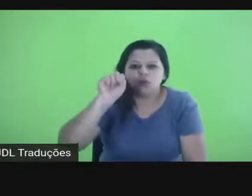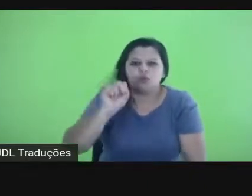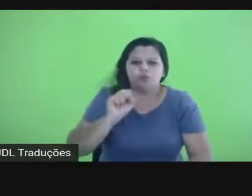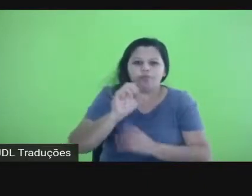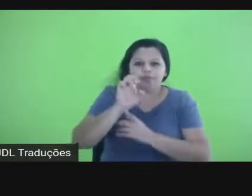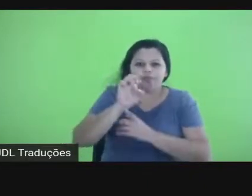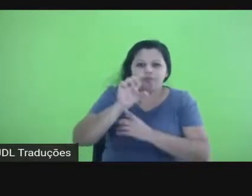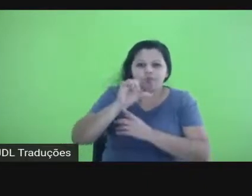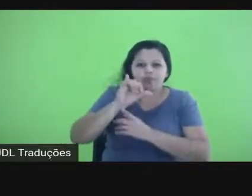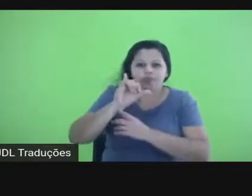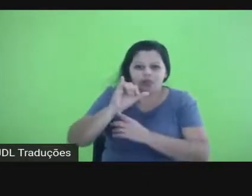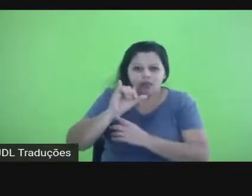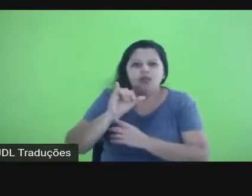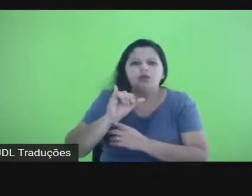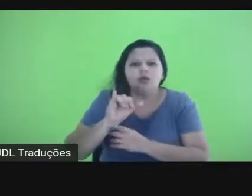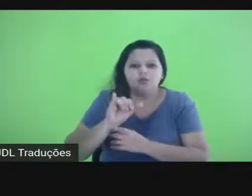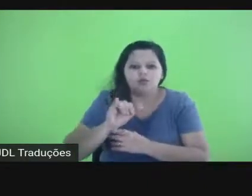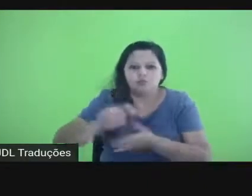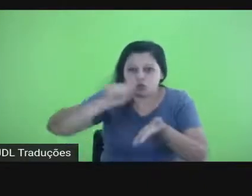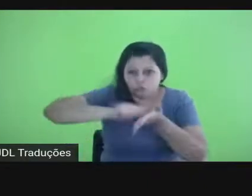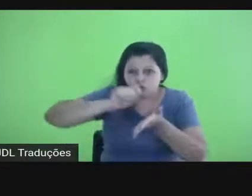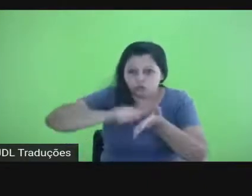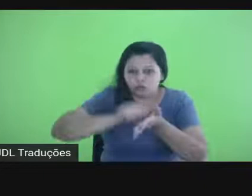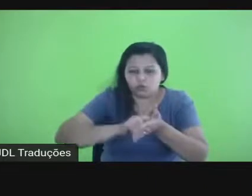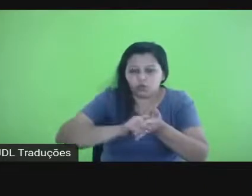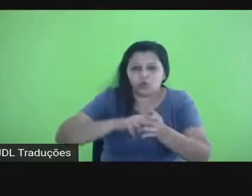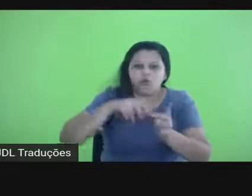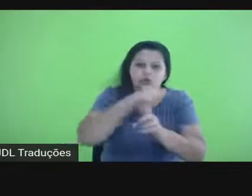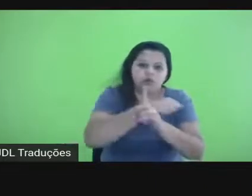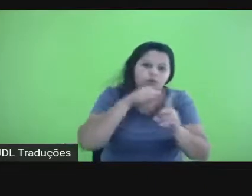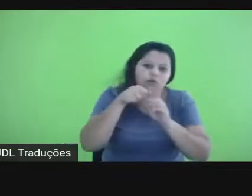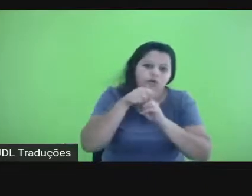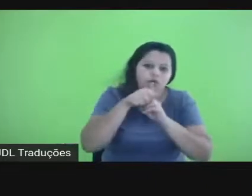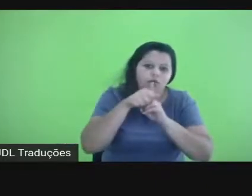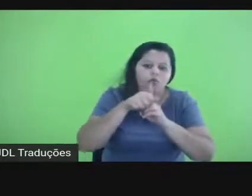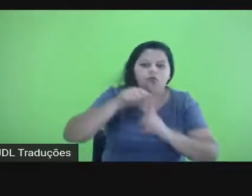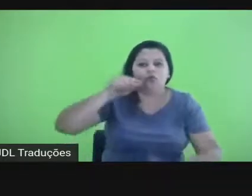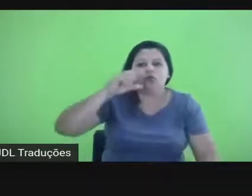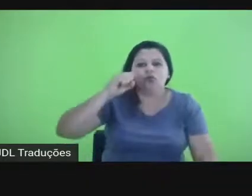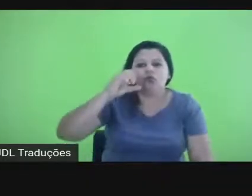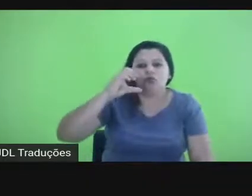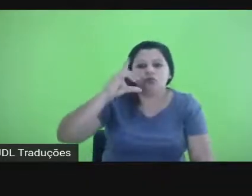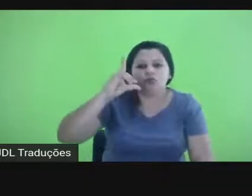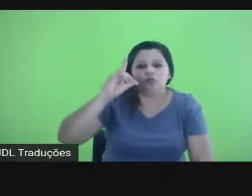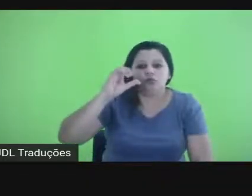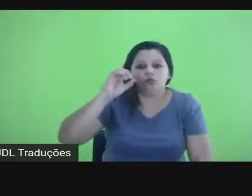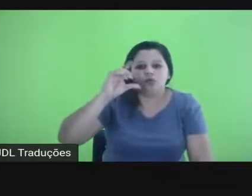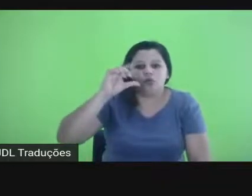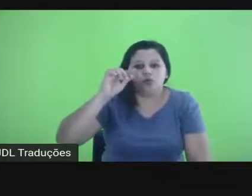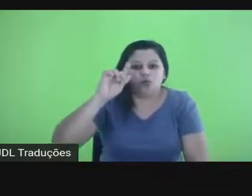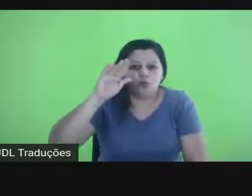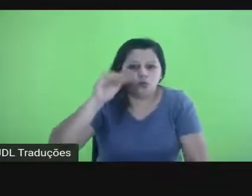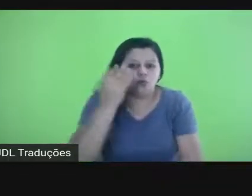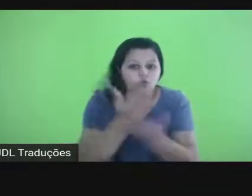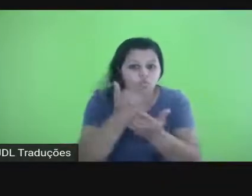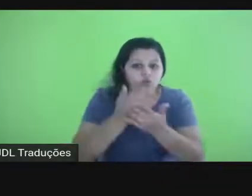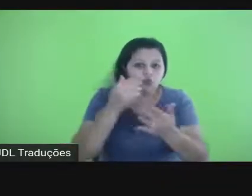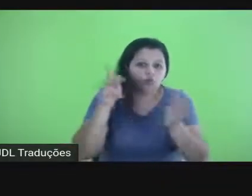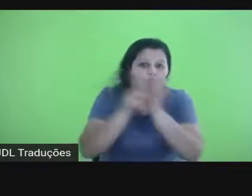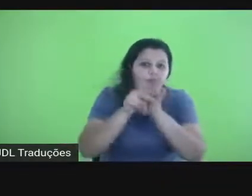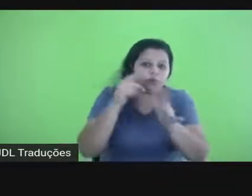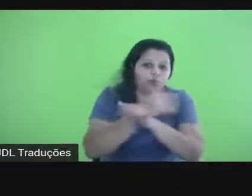ele é um sociólogo que é referência para os estudos urbanos, mas não só. Então, Henri